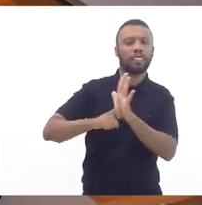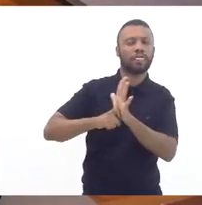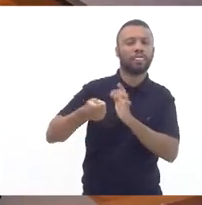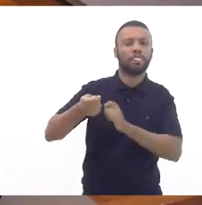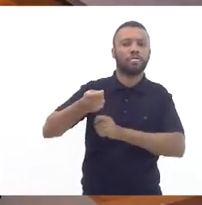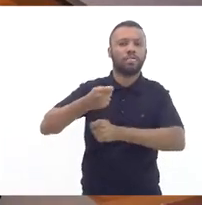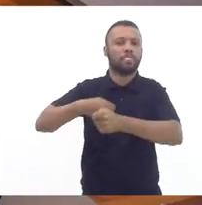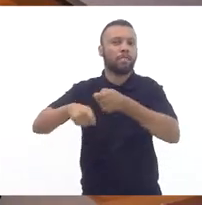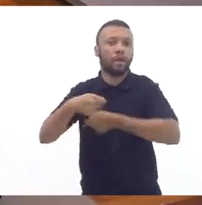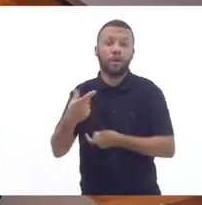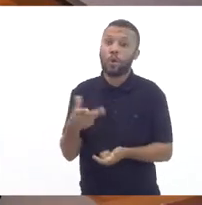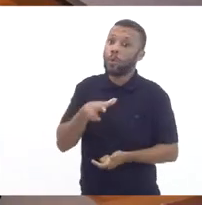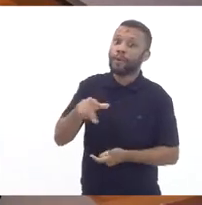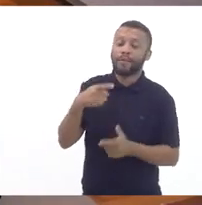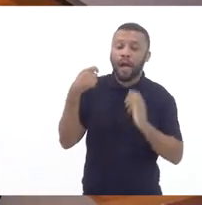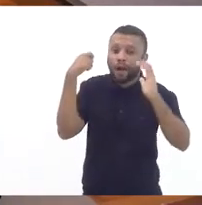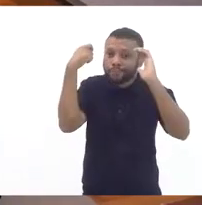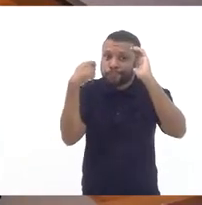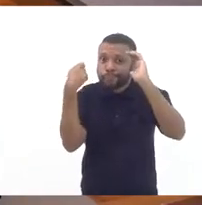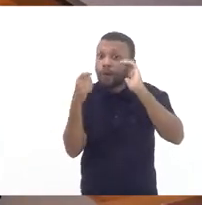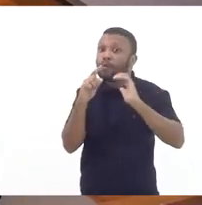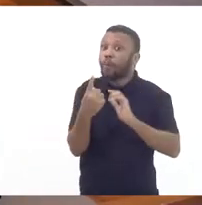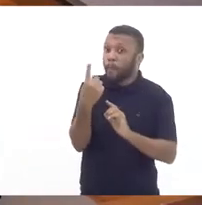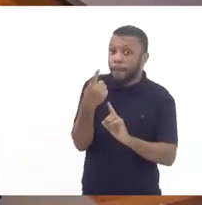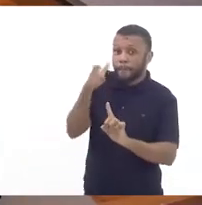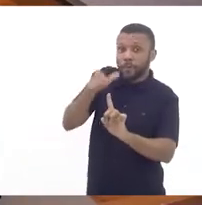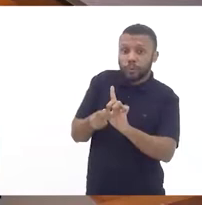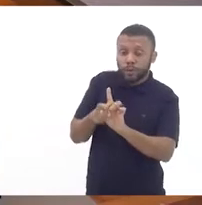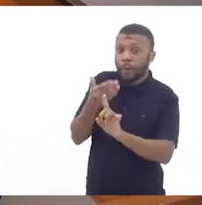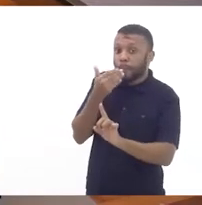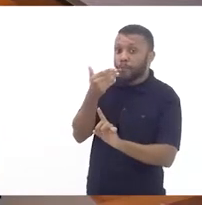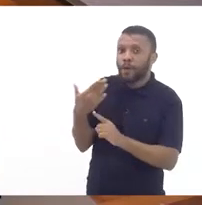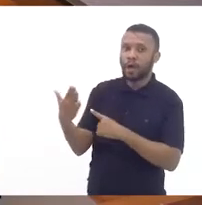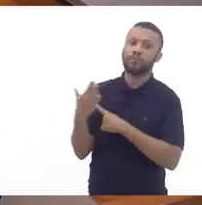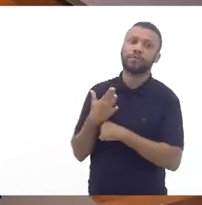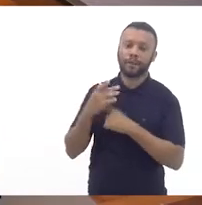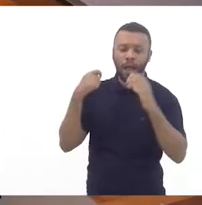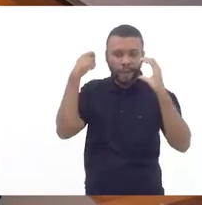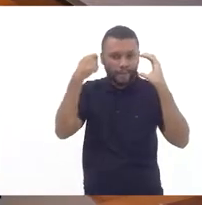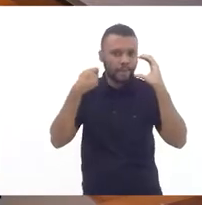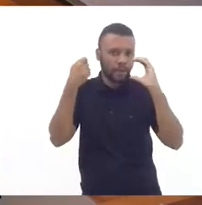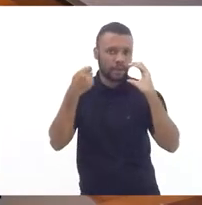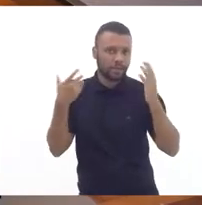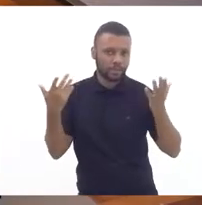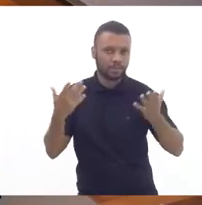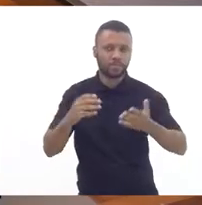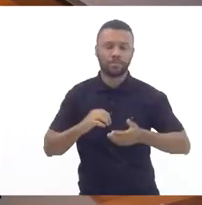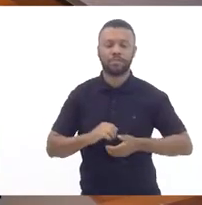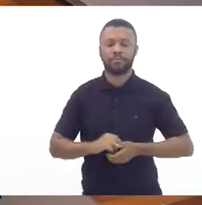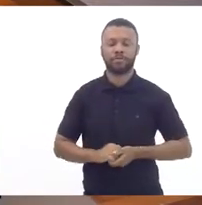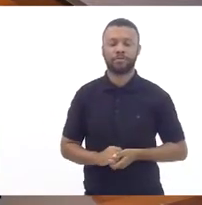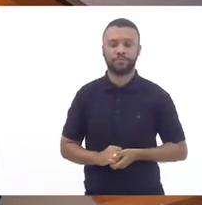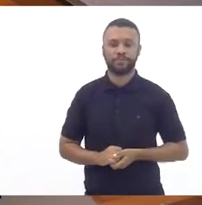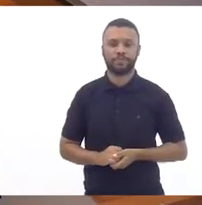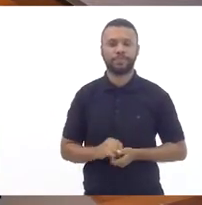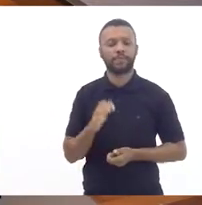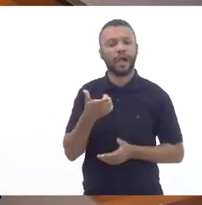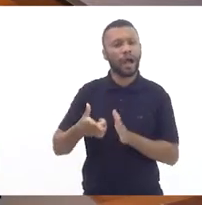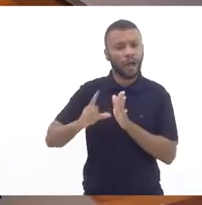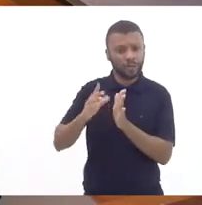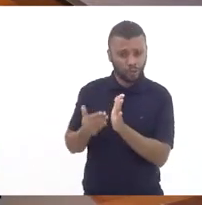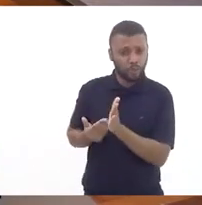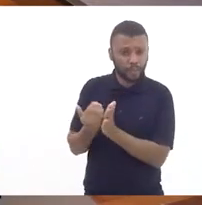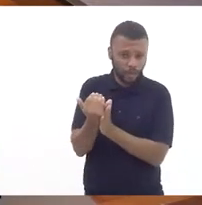fazendo esse vídeo. Foi uma assessora lá que eu pedi ajuda e fez. Então, eu quis, antes de iniciar, passar um pouco